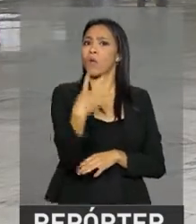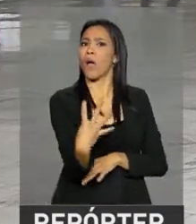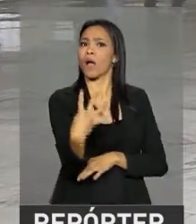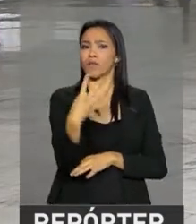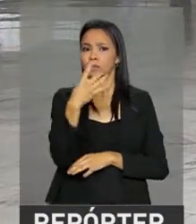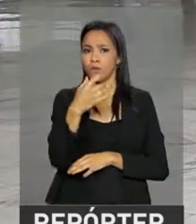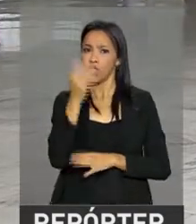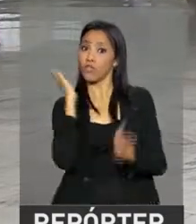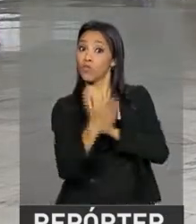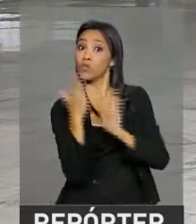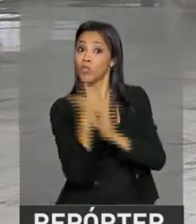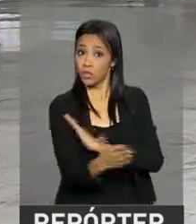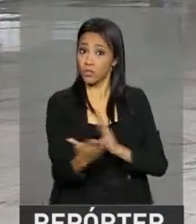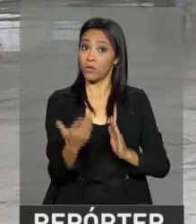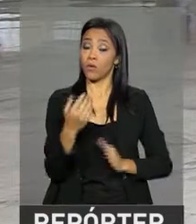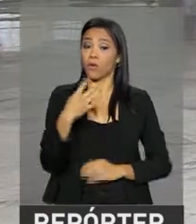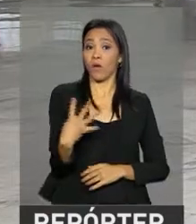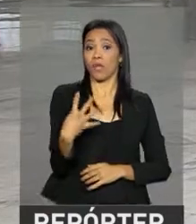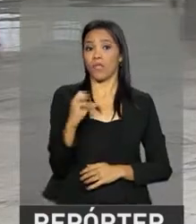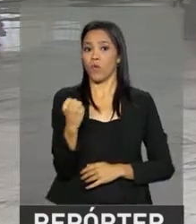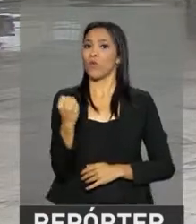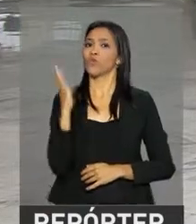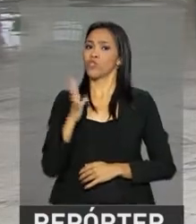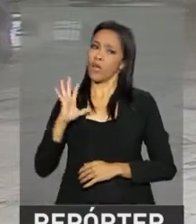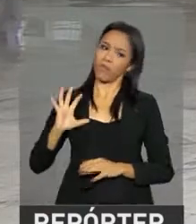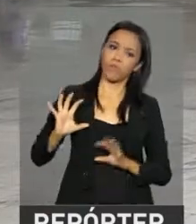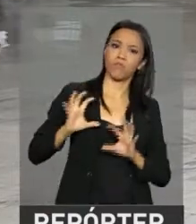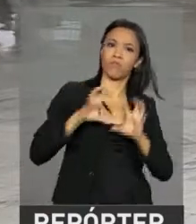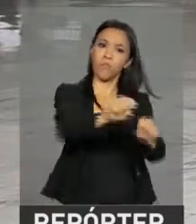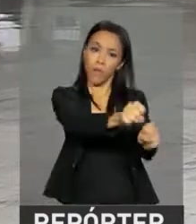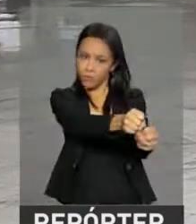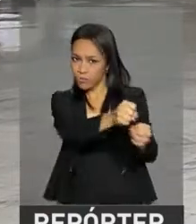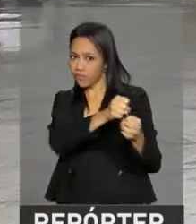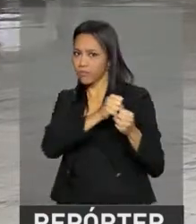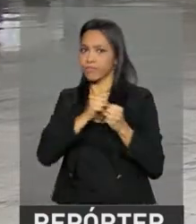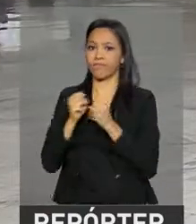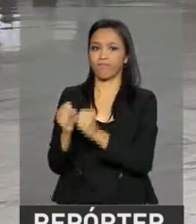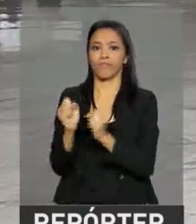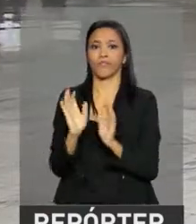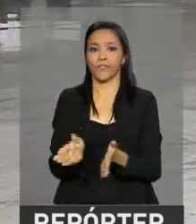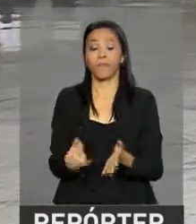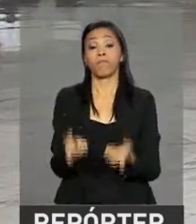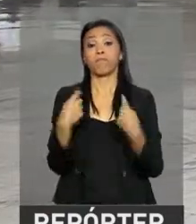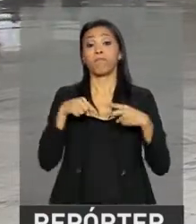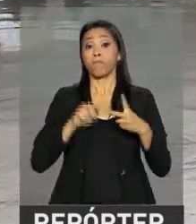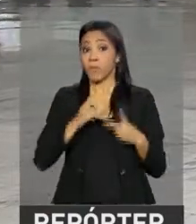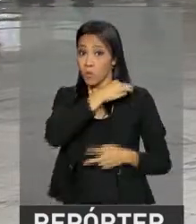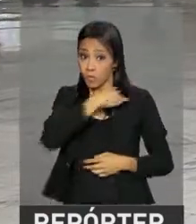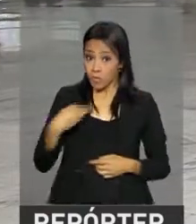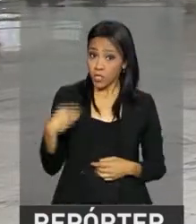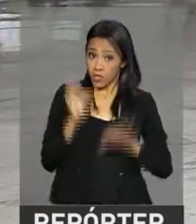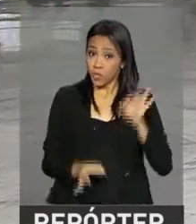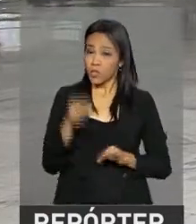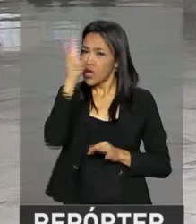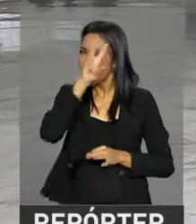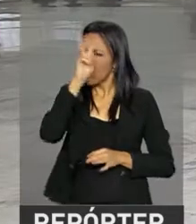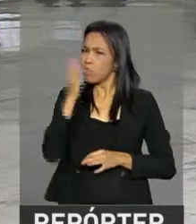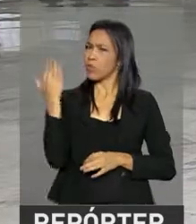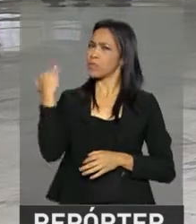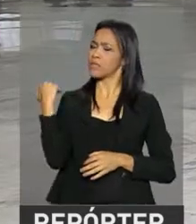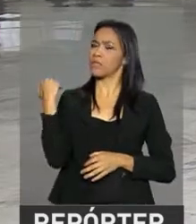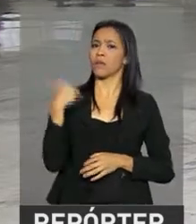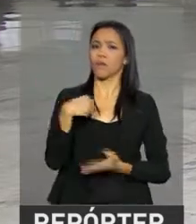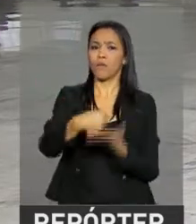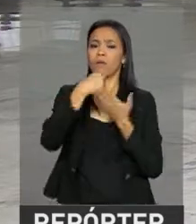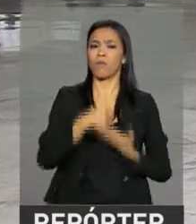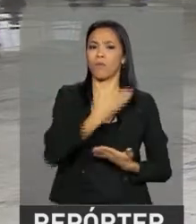fugiram, sendo que, segundo eles, 48 já foram recapturados. O ministro da Justiça lembrou o apoio do governo federal na semana passada, já